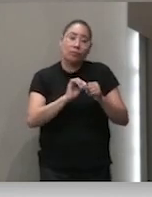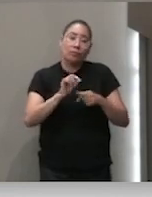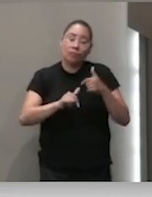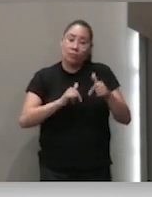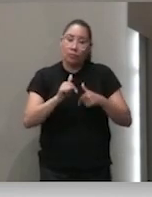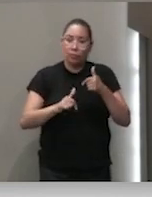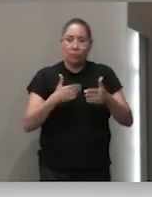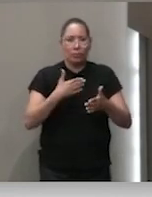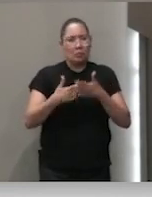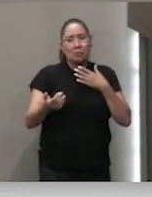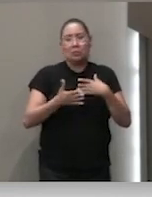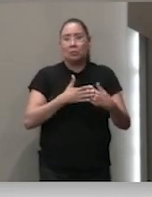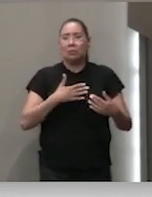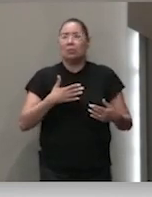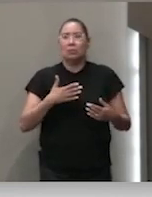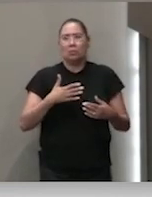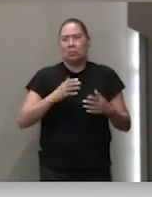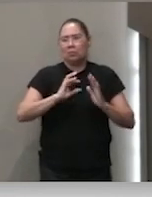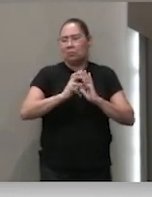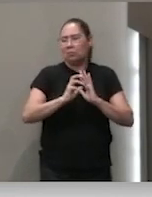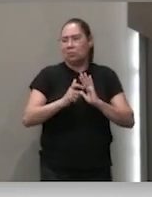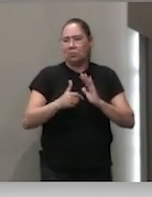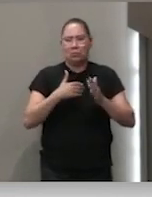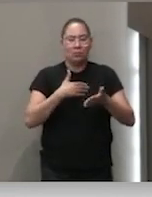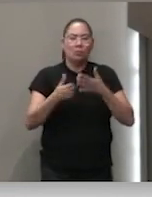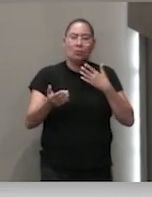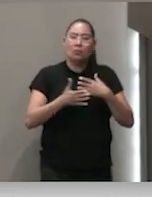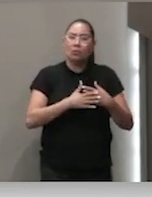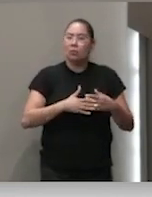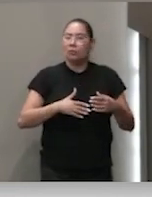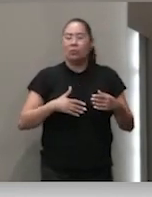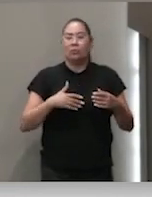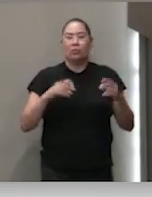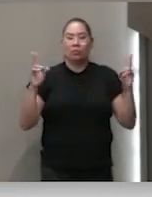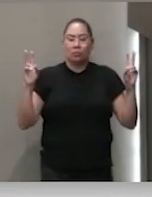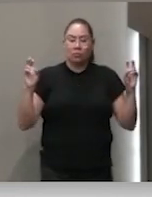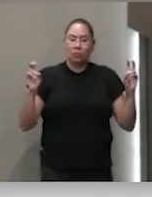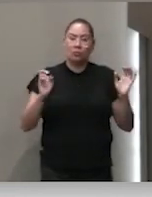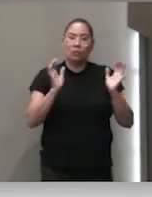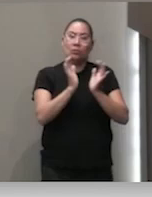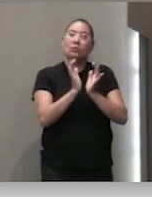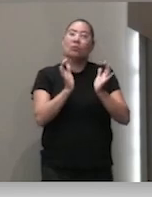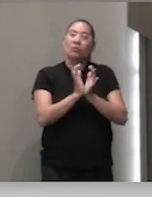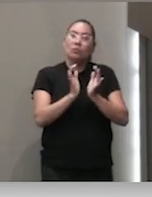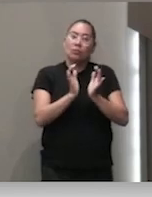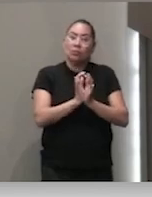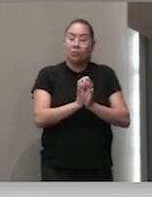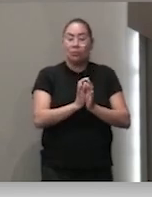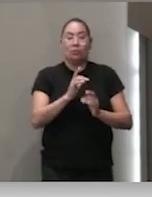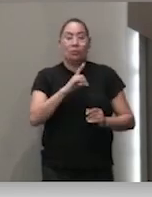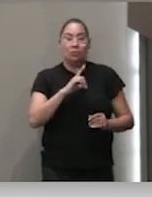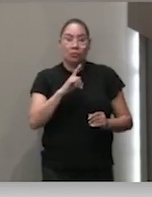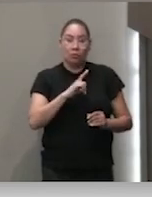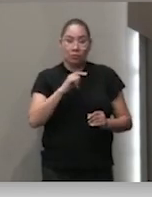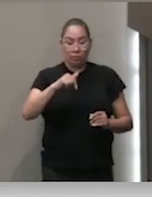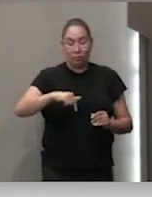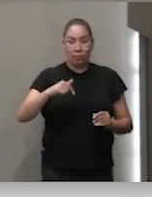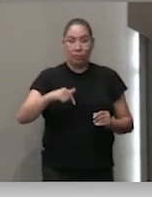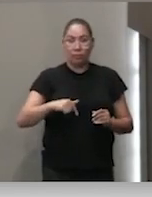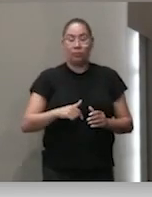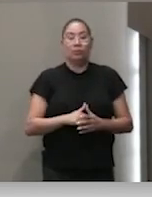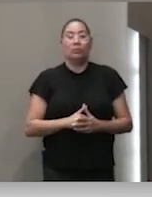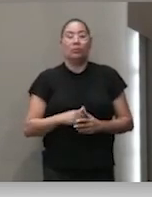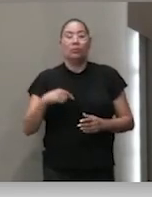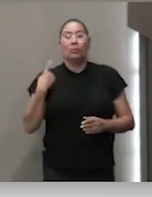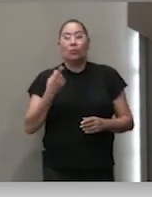trabalho, independente de siglas partidárias, independente de pautas que os colegas vereadores abordam aqui na tribuna